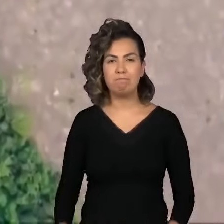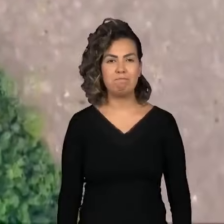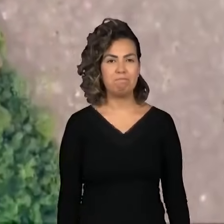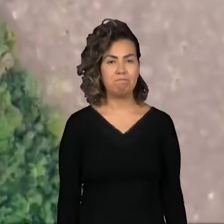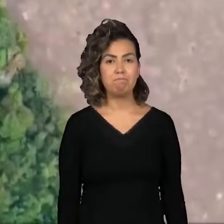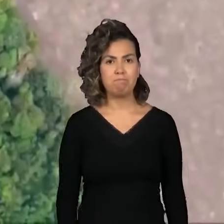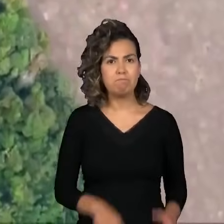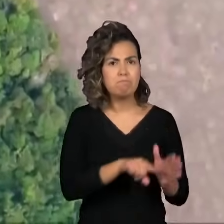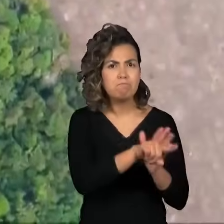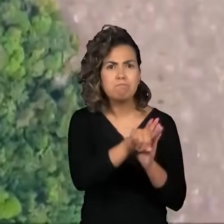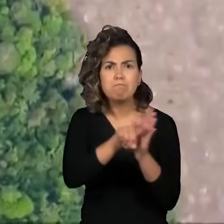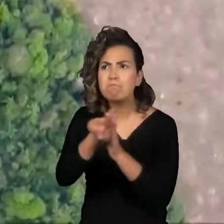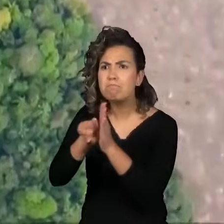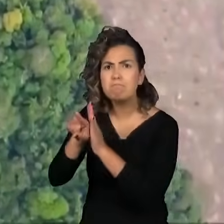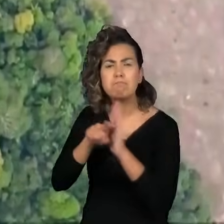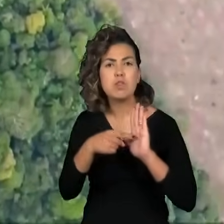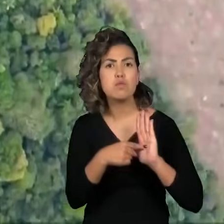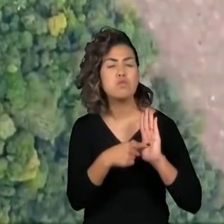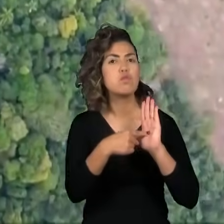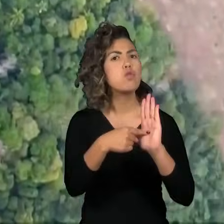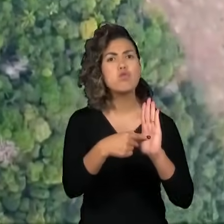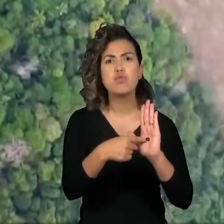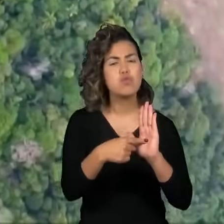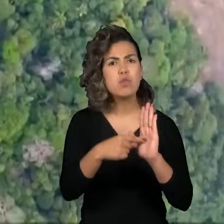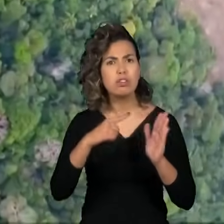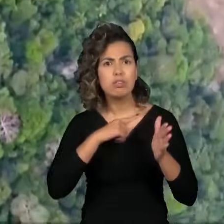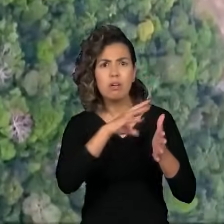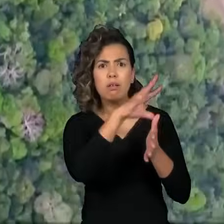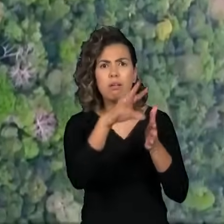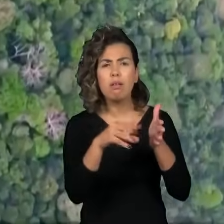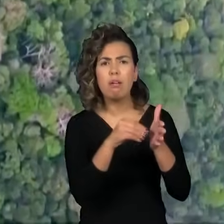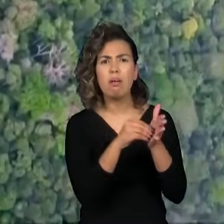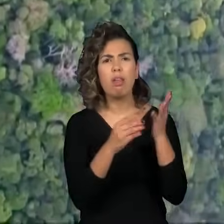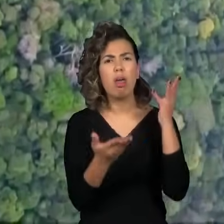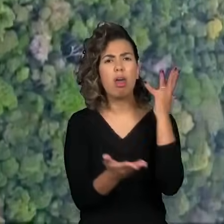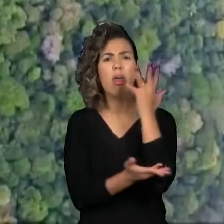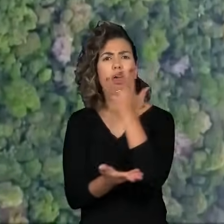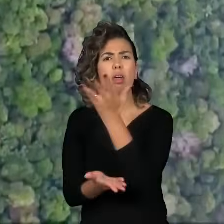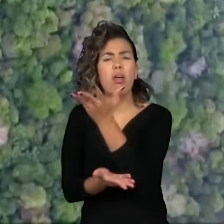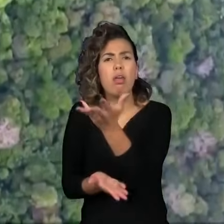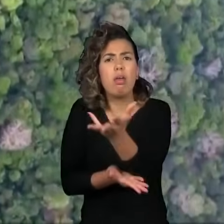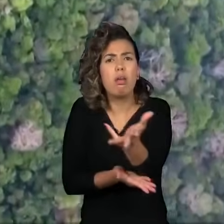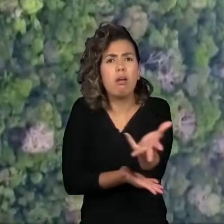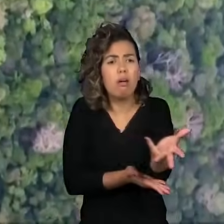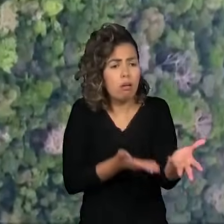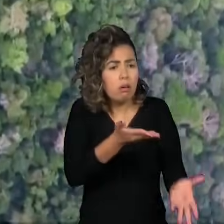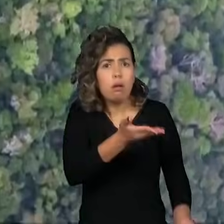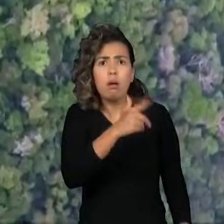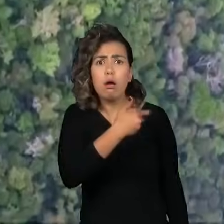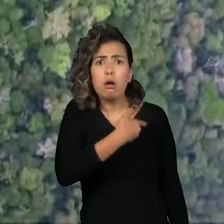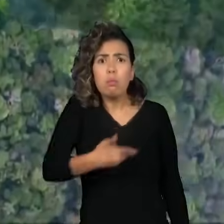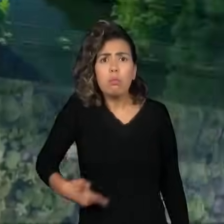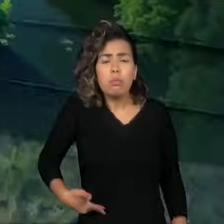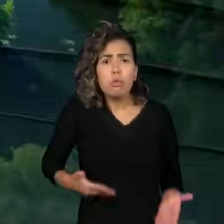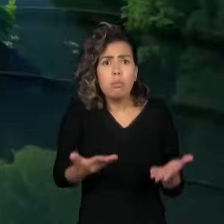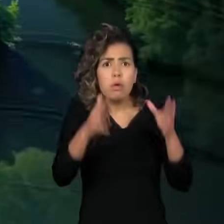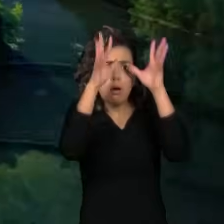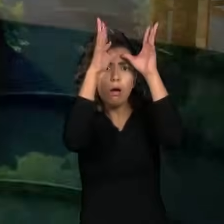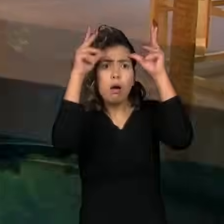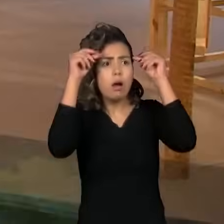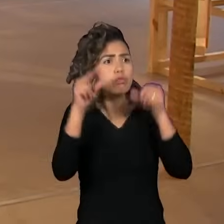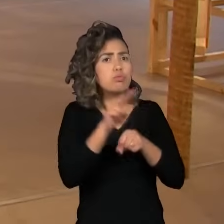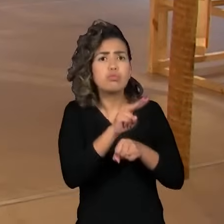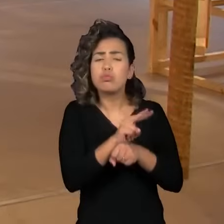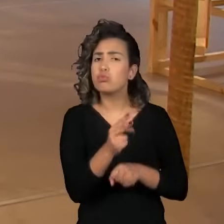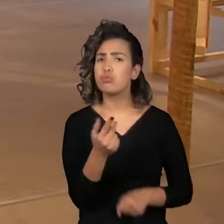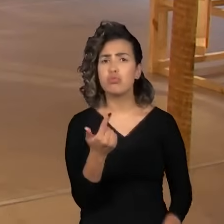Pesquisa da ONG Greenpeace revela desmatamento da Amazônia em terras públicas antes preservadas no estado do Acre.